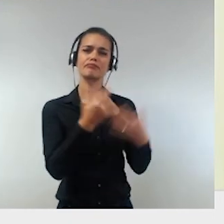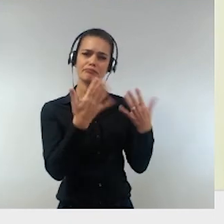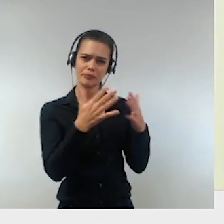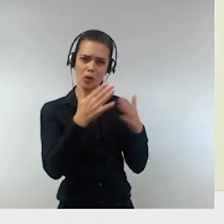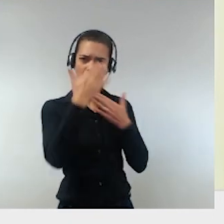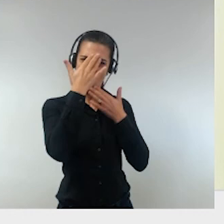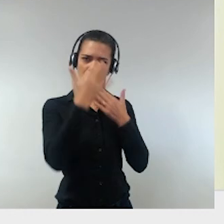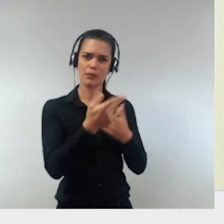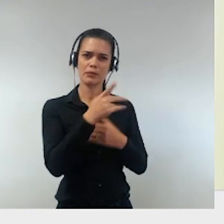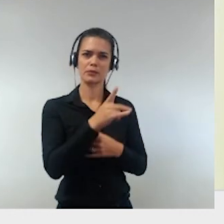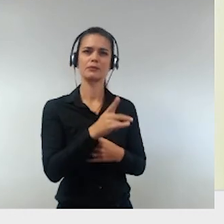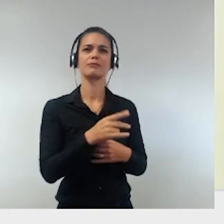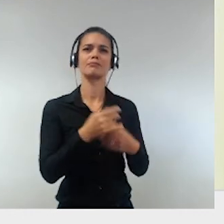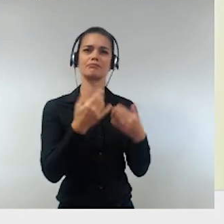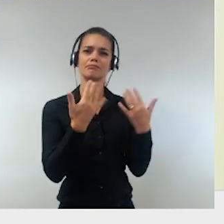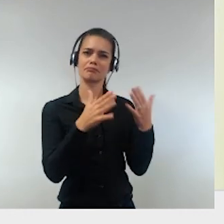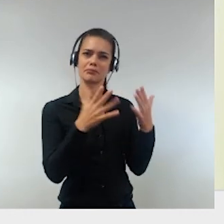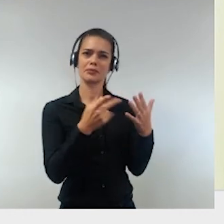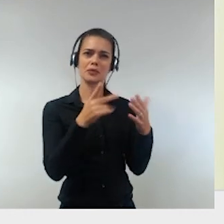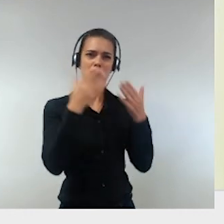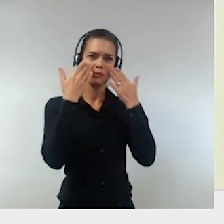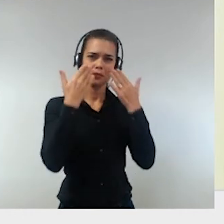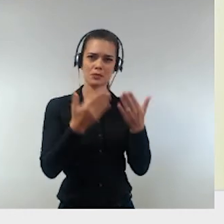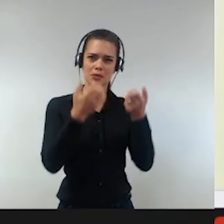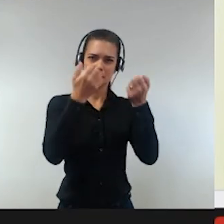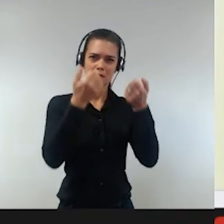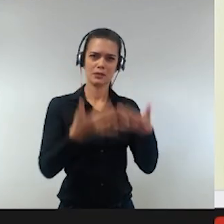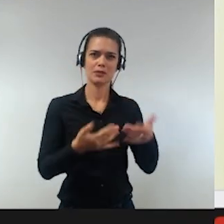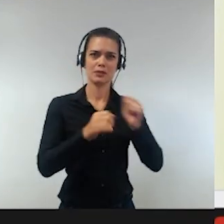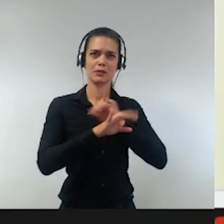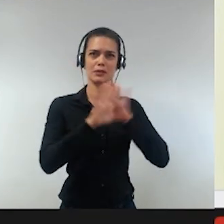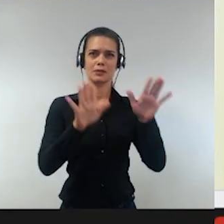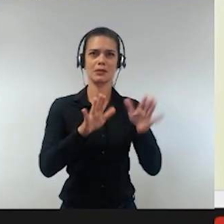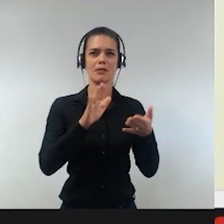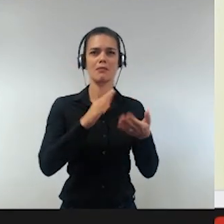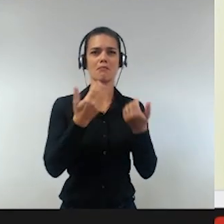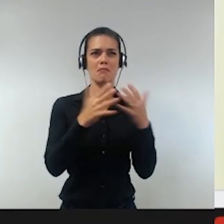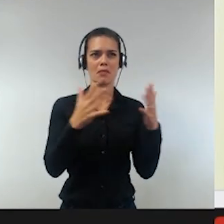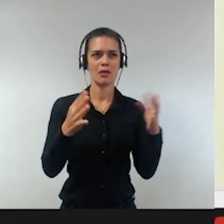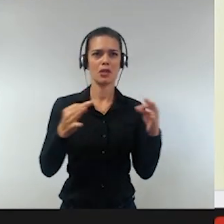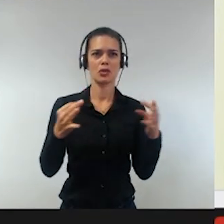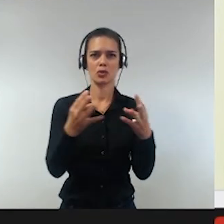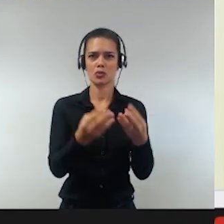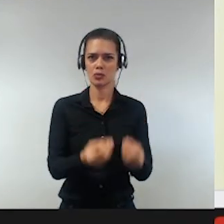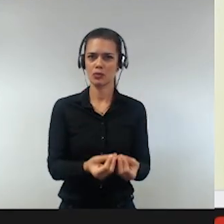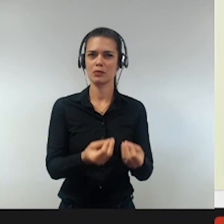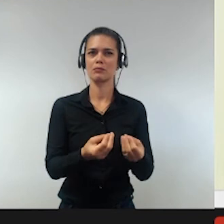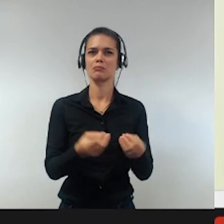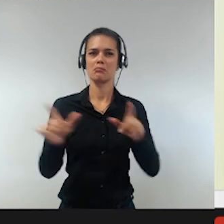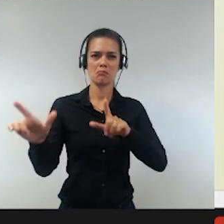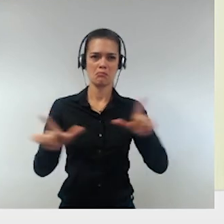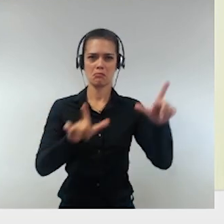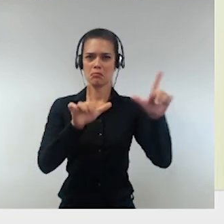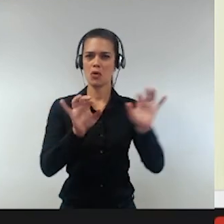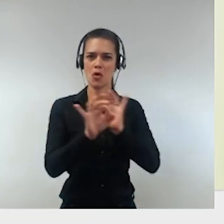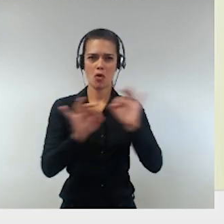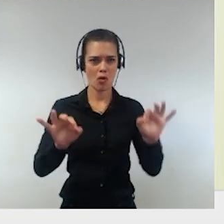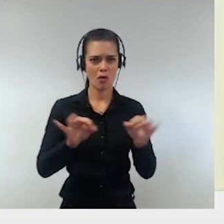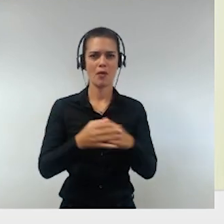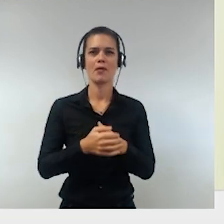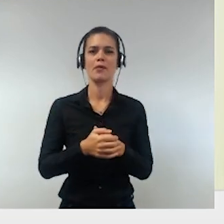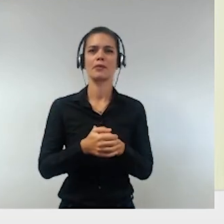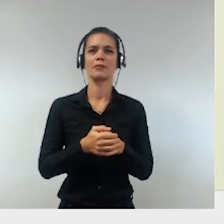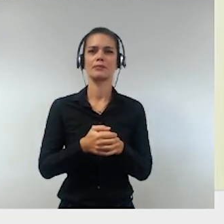BQPAC. Parabéns pela explanação. Queria parabenizar a todos pelo excelente painel produtivo.